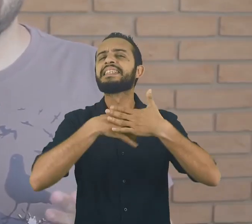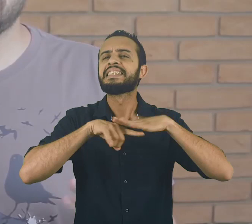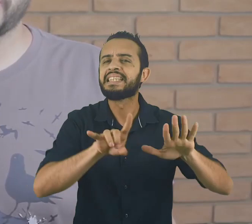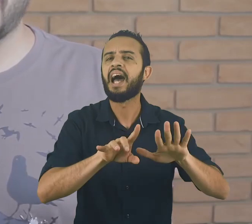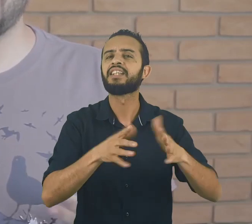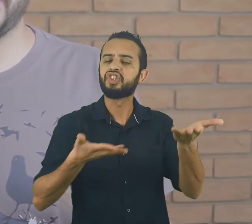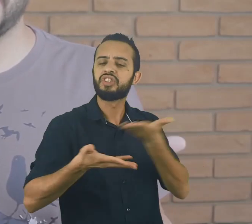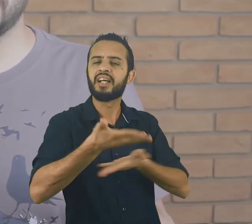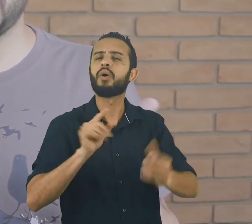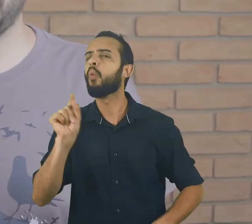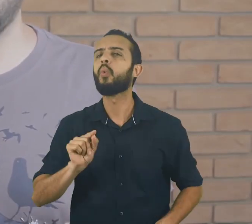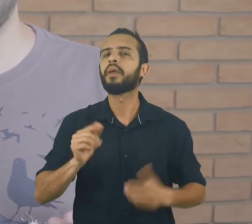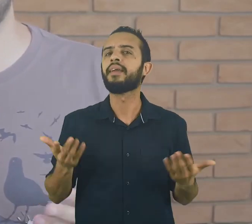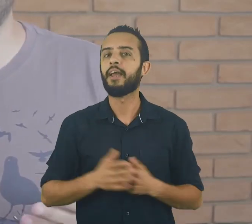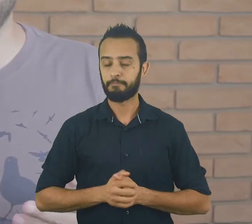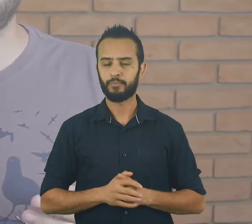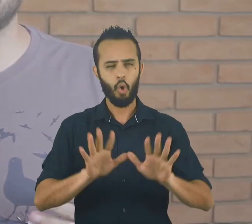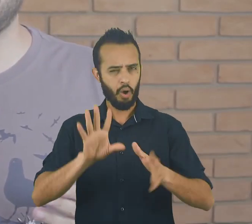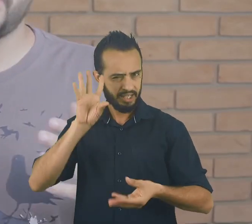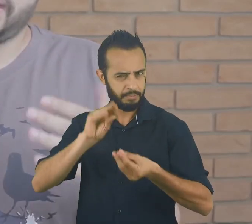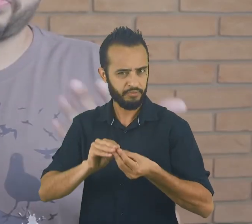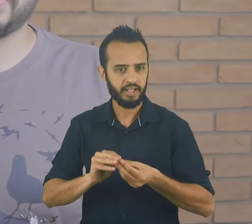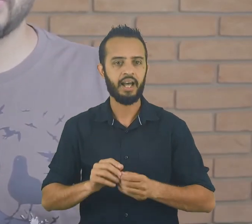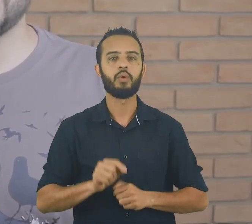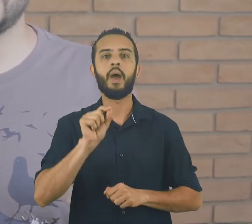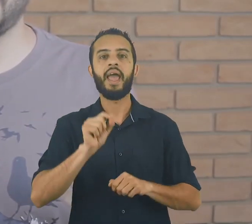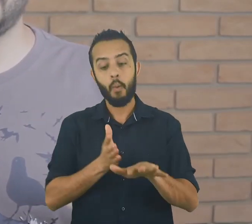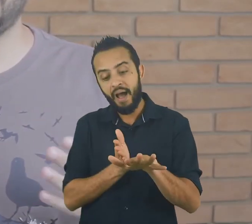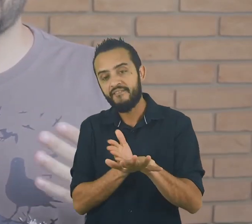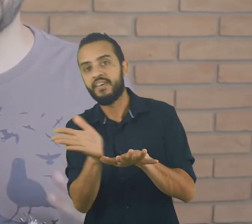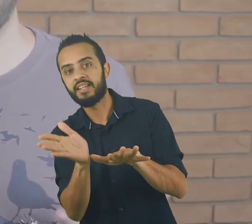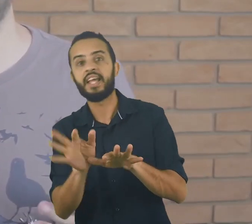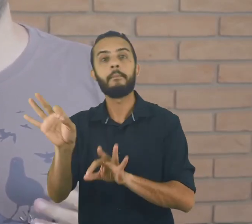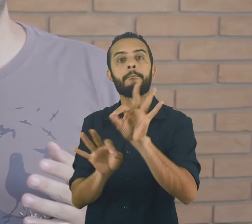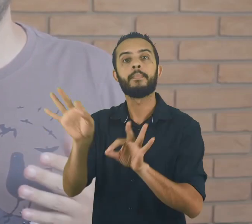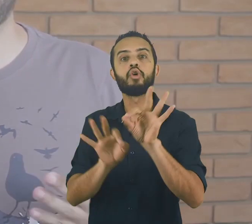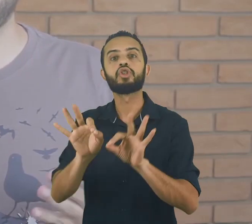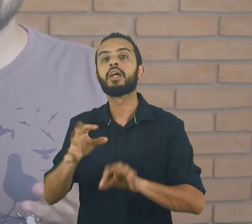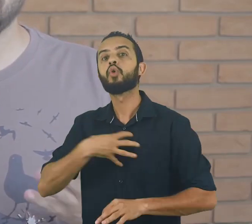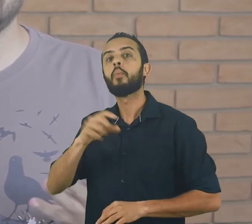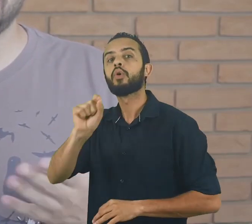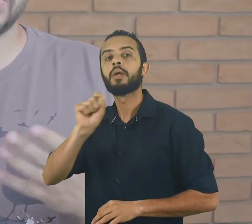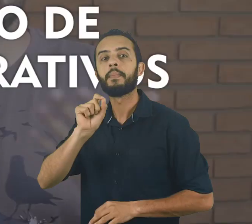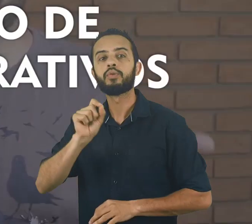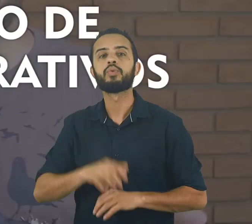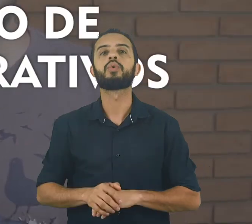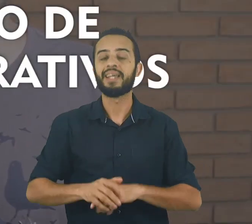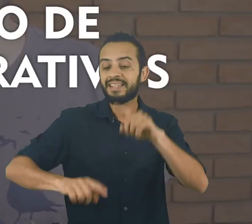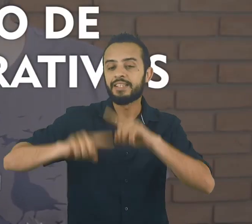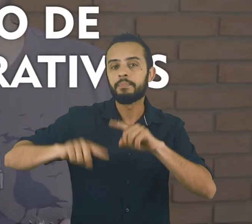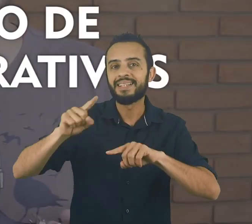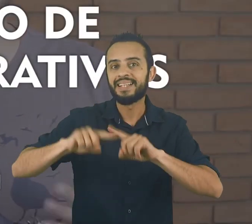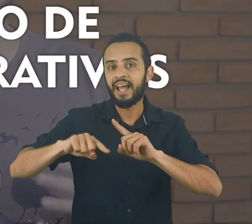explicação mais normal, a mais típica, é que o design de interação é a vertente do design que projeta o comportamento dos